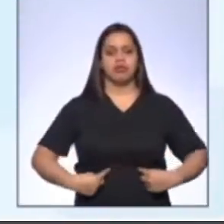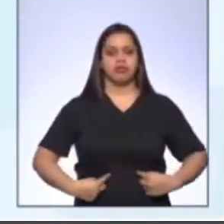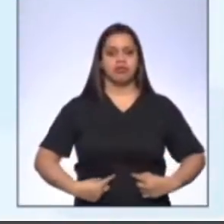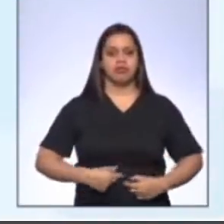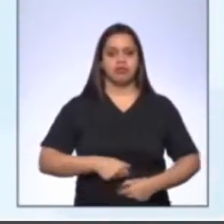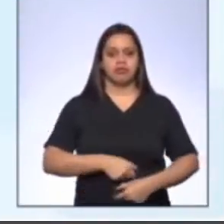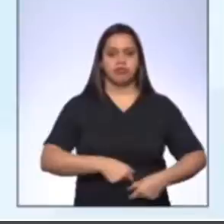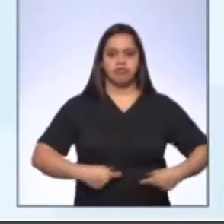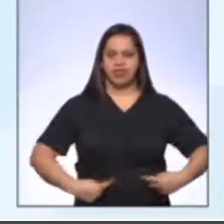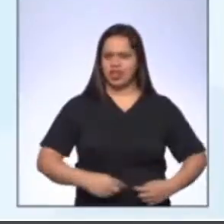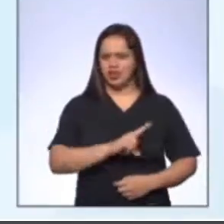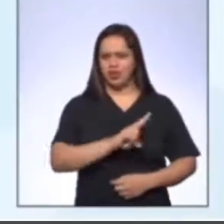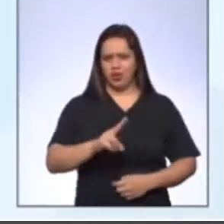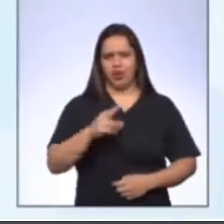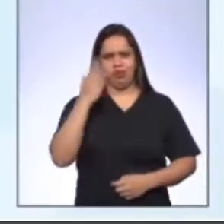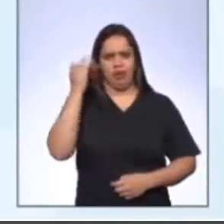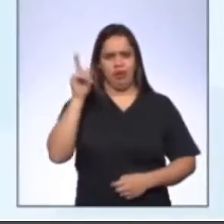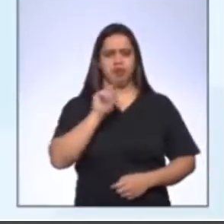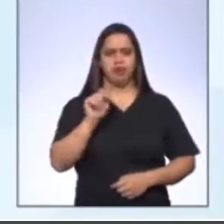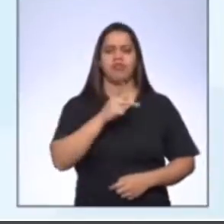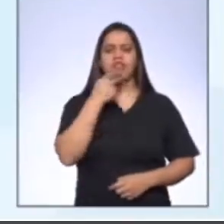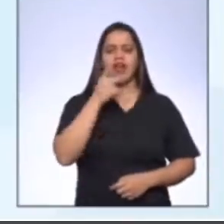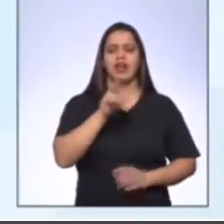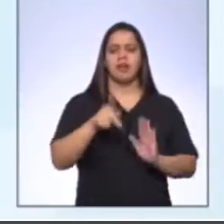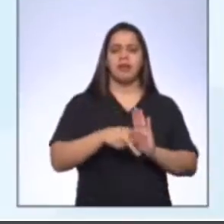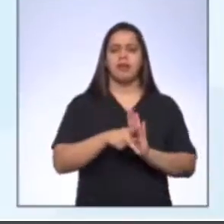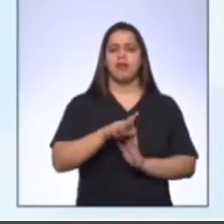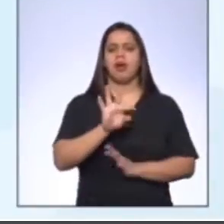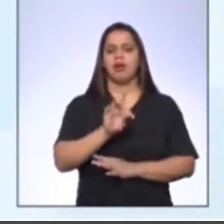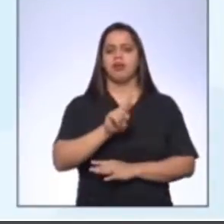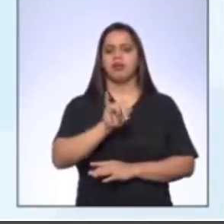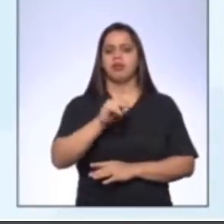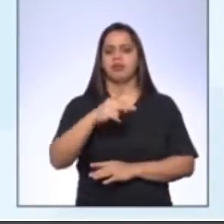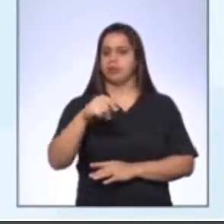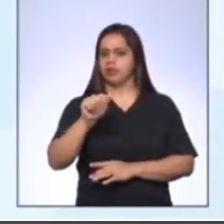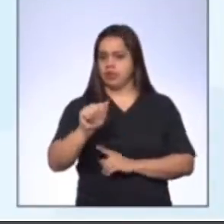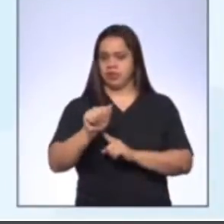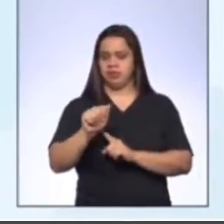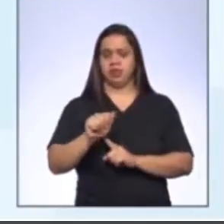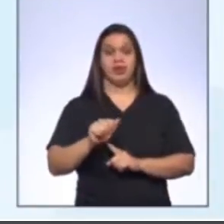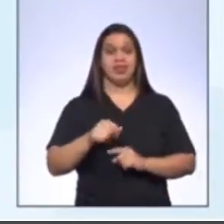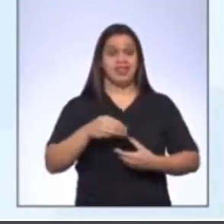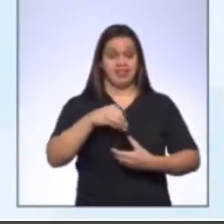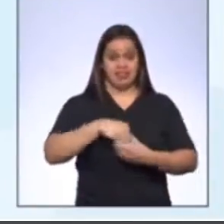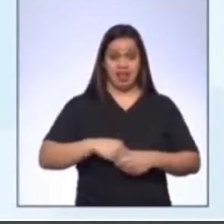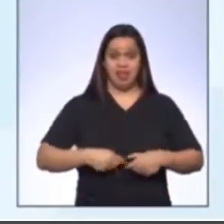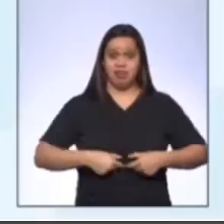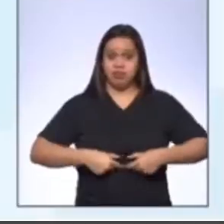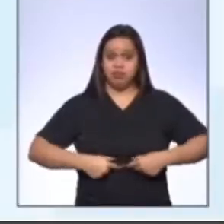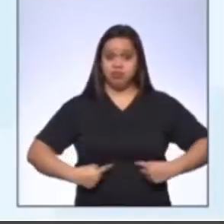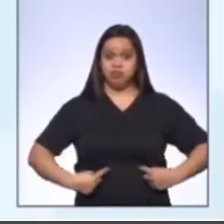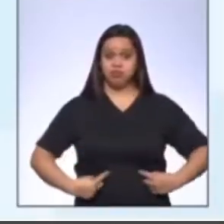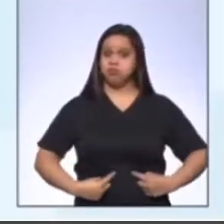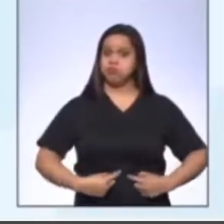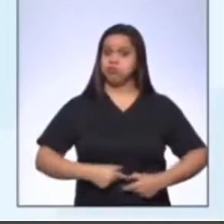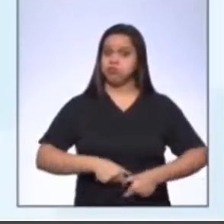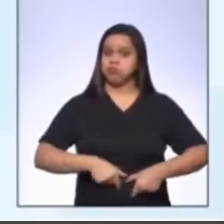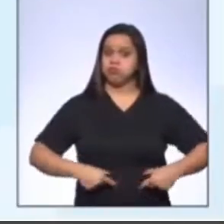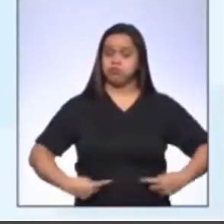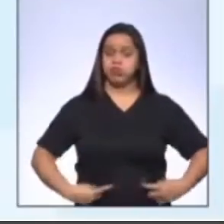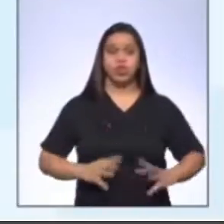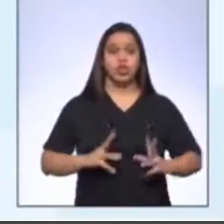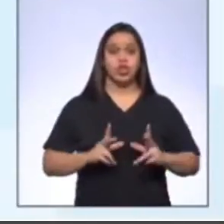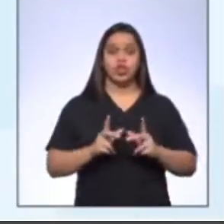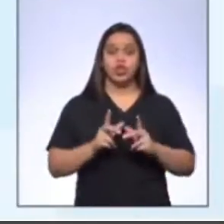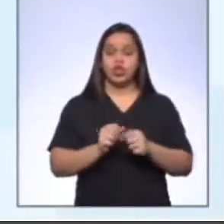a preparar do cabra tá bom então intestino delgado gente no intestino delgado acontece a absorção do